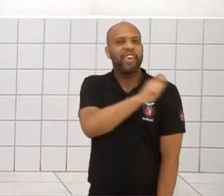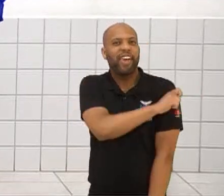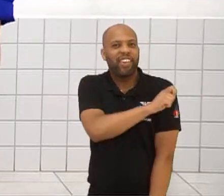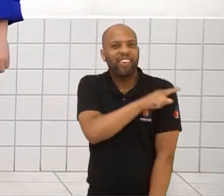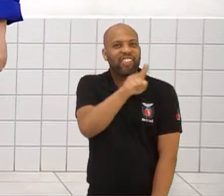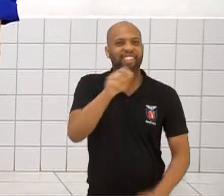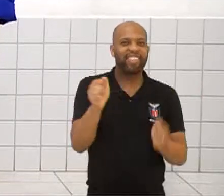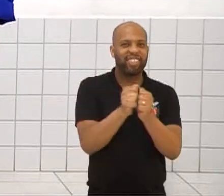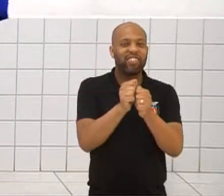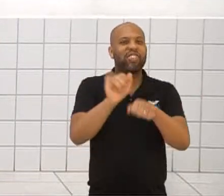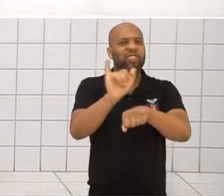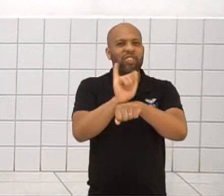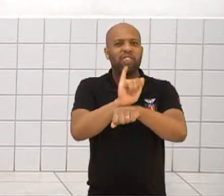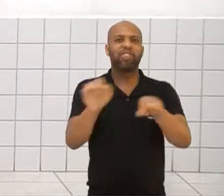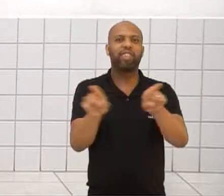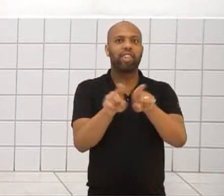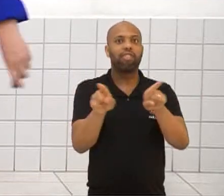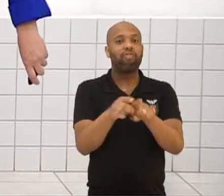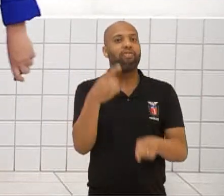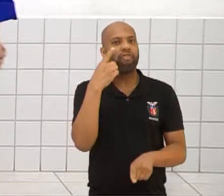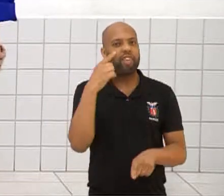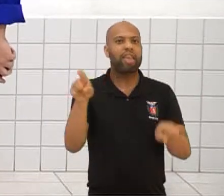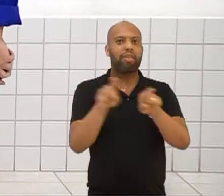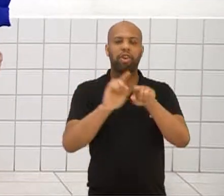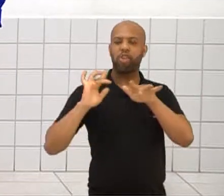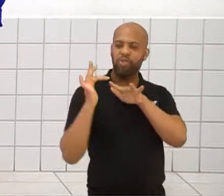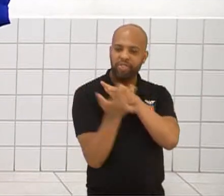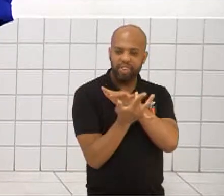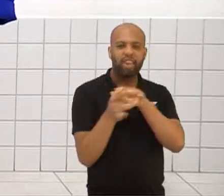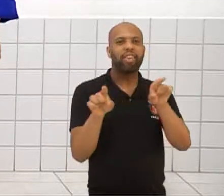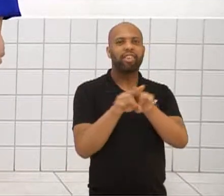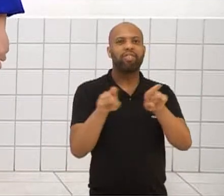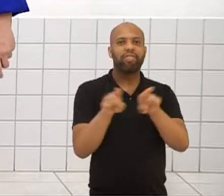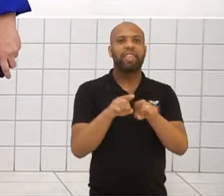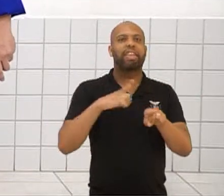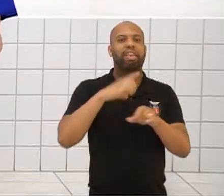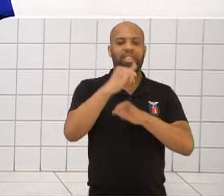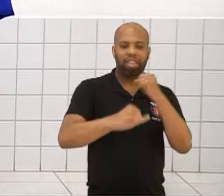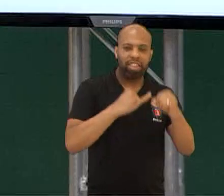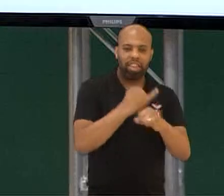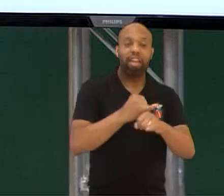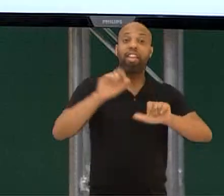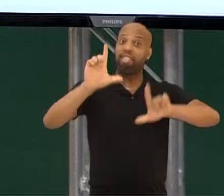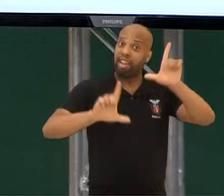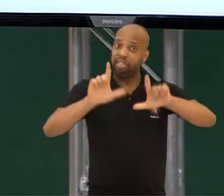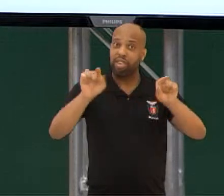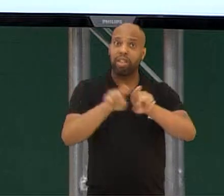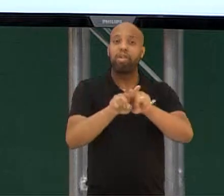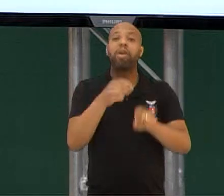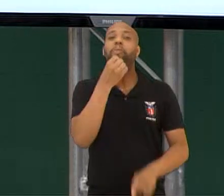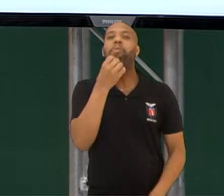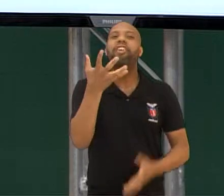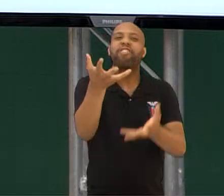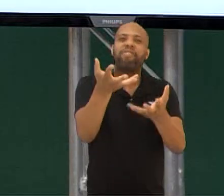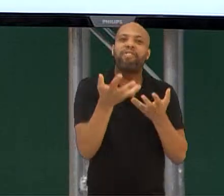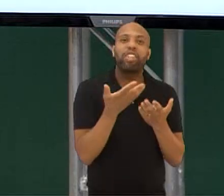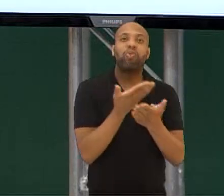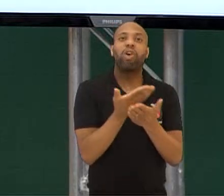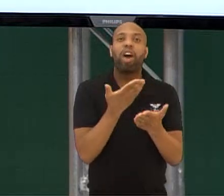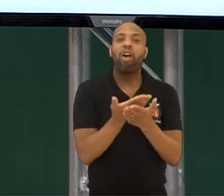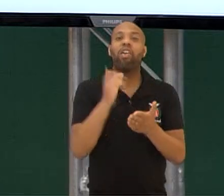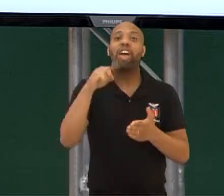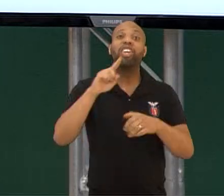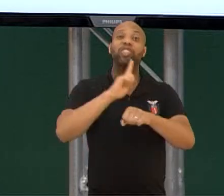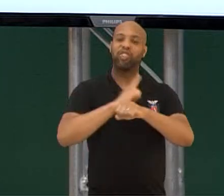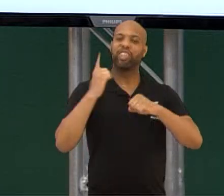outro lado no YouTube, nos acompanhando pelas redes sociais, pela internet, pela televisão. Seja bem-vindo a mais uma aula de